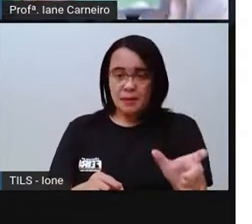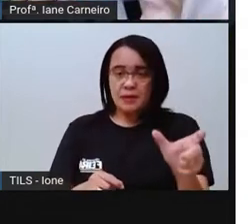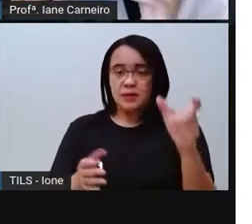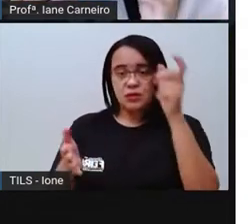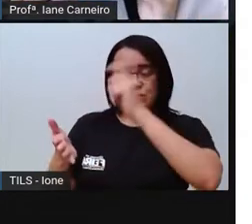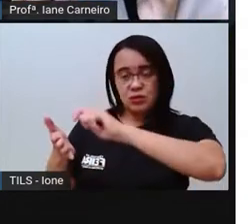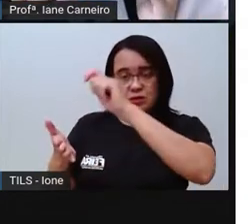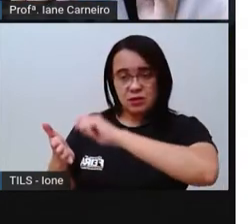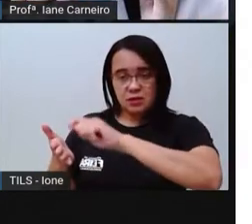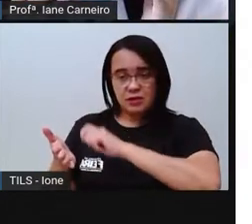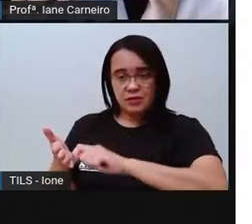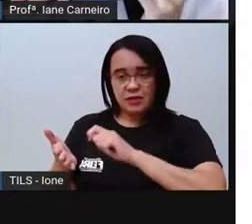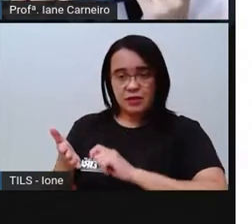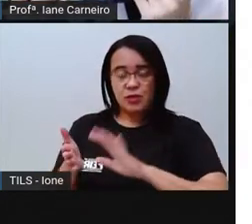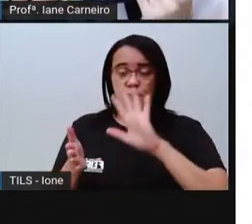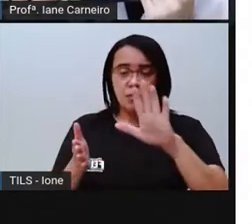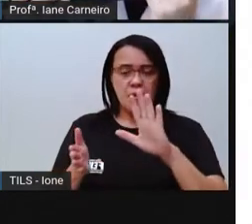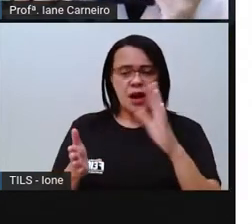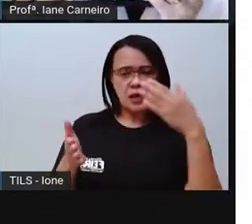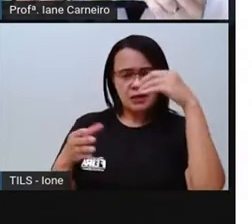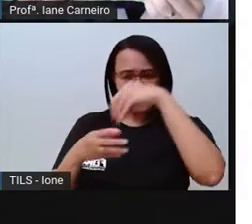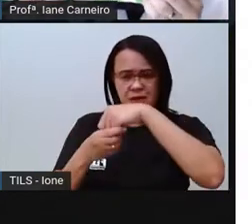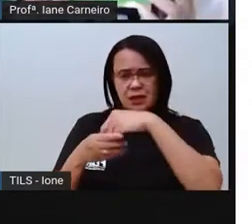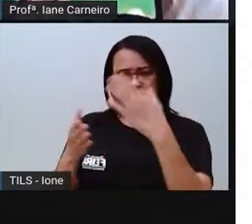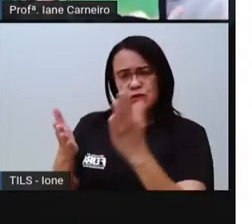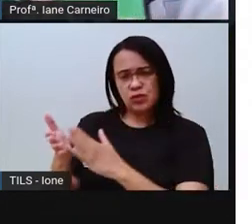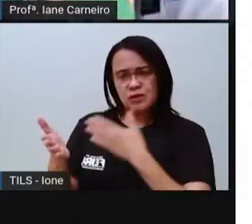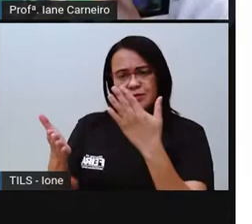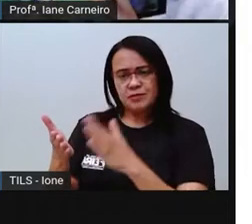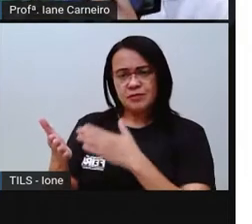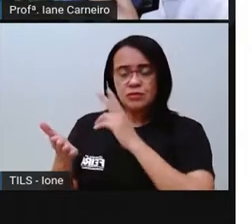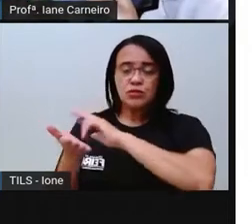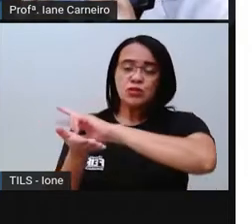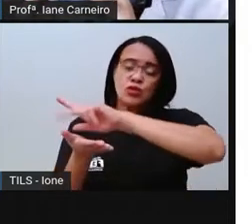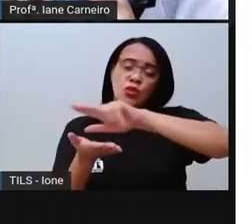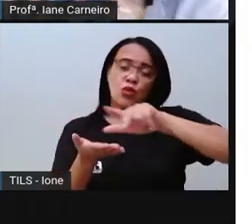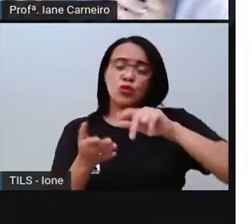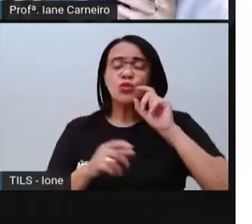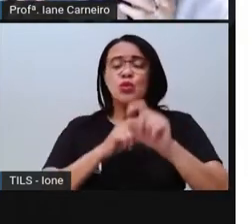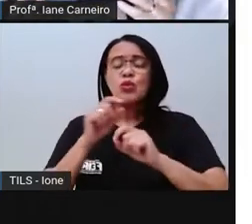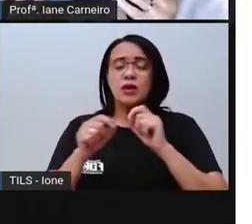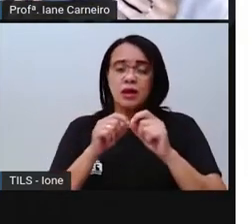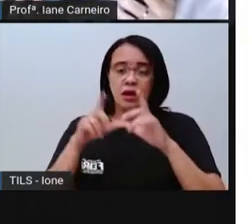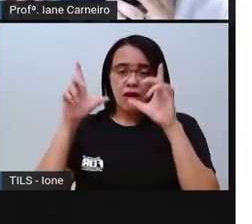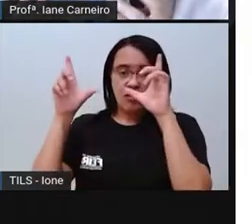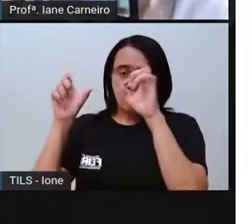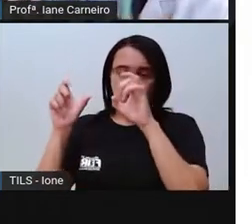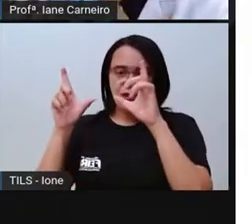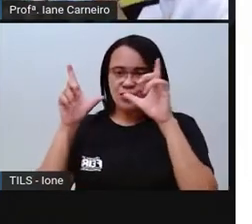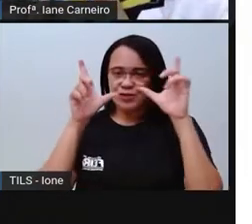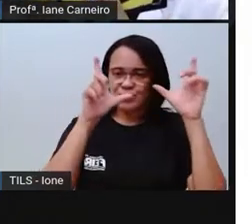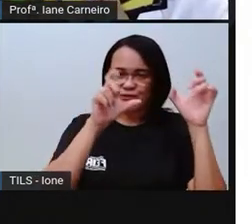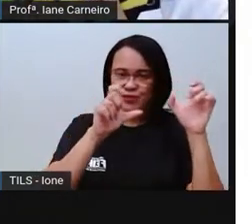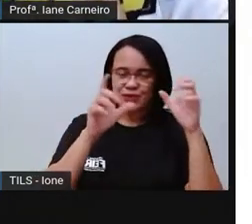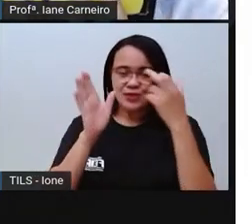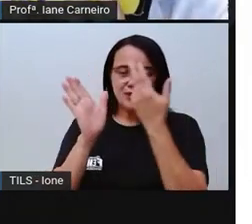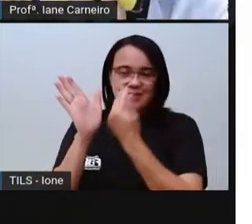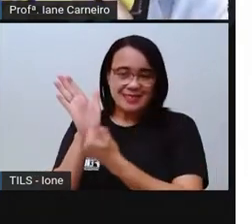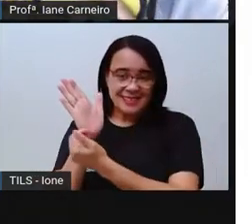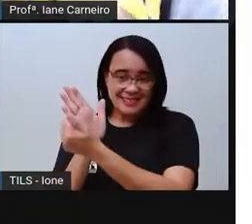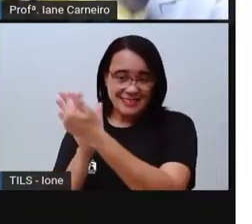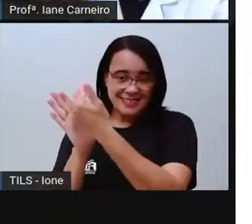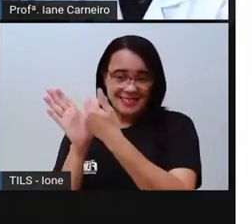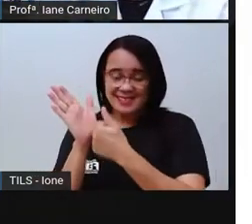o livro vem todo assim, ó, gente. Vem todo assim. Não tem, né, dentro do livro,